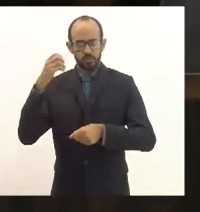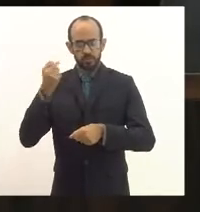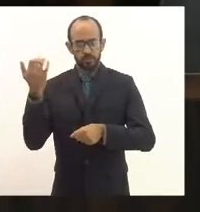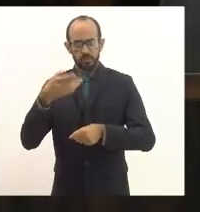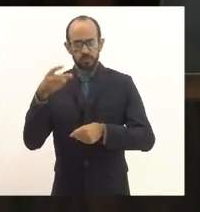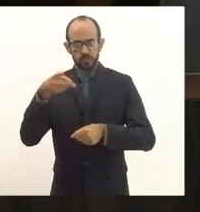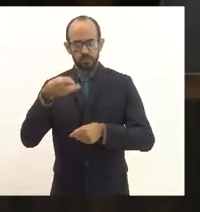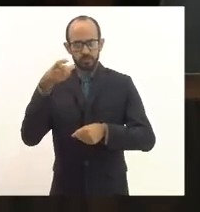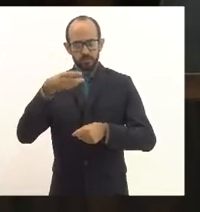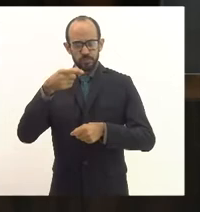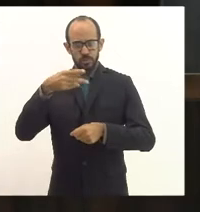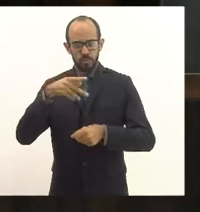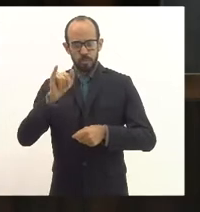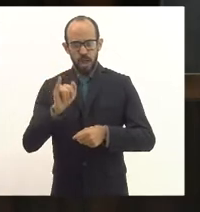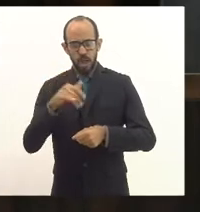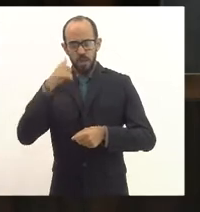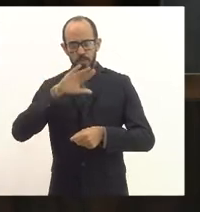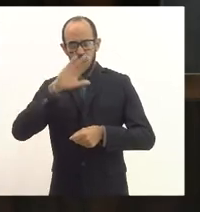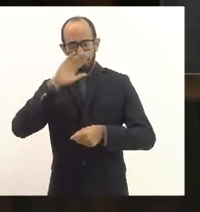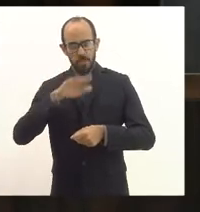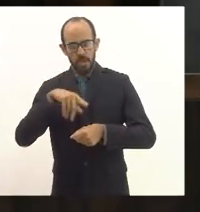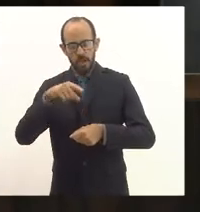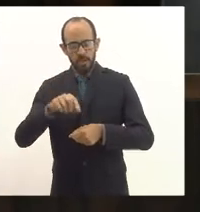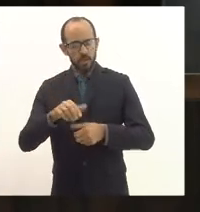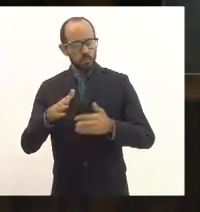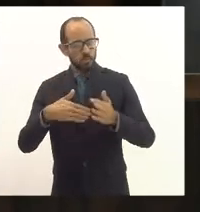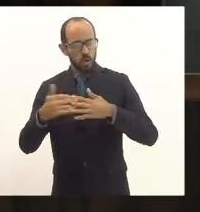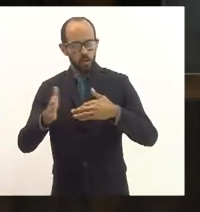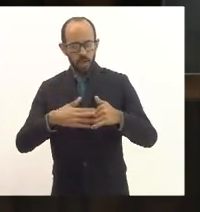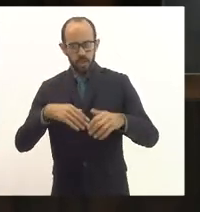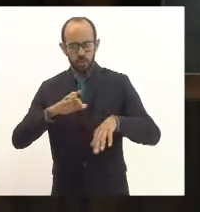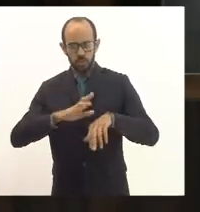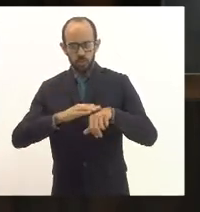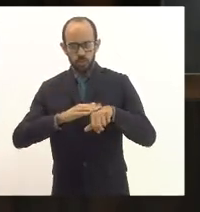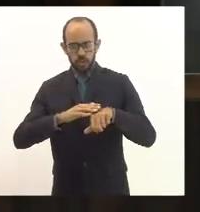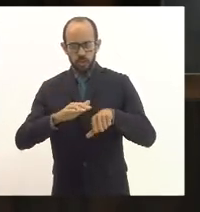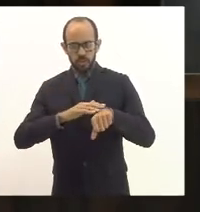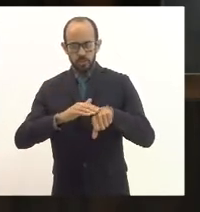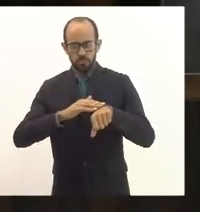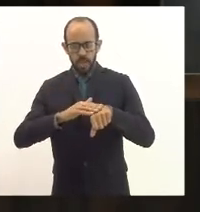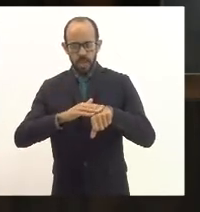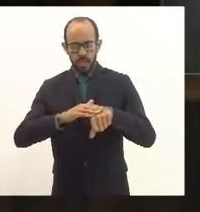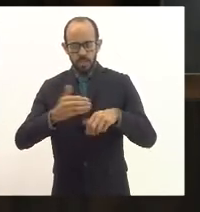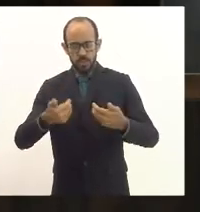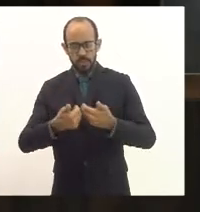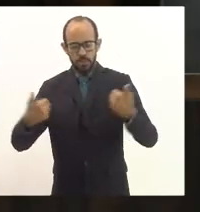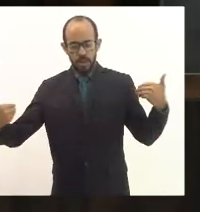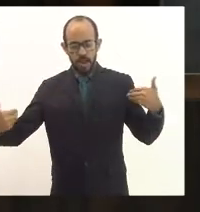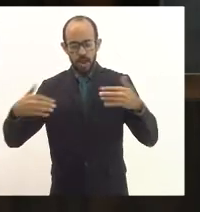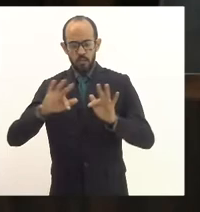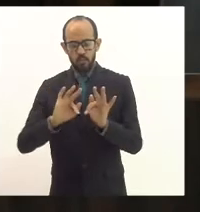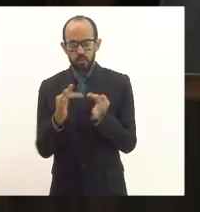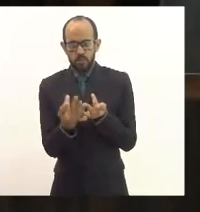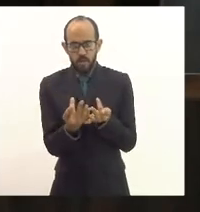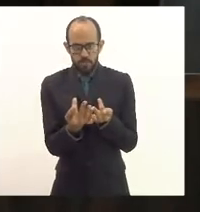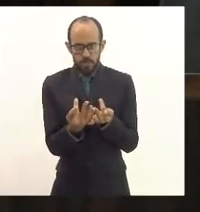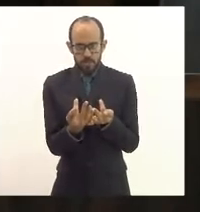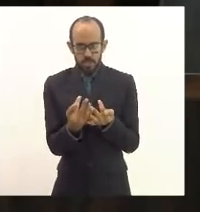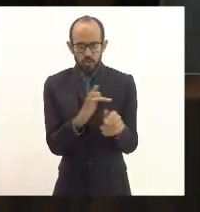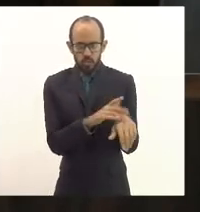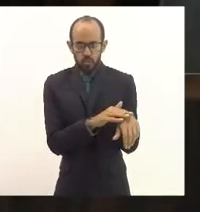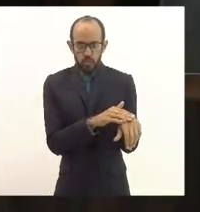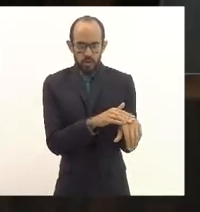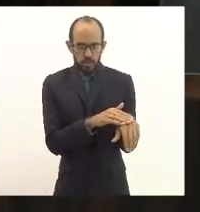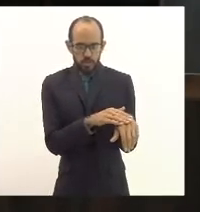identificava que um pai ou mãe ou tinha hanseníase, separavam os filhos dos pais, botavam os pais